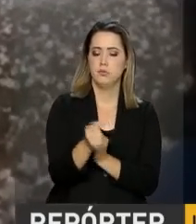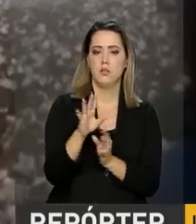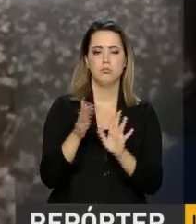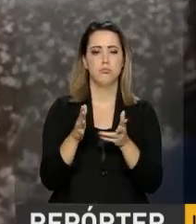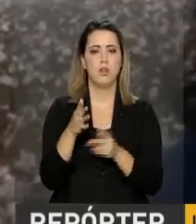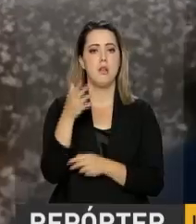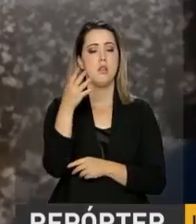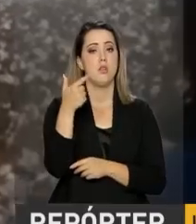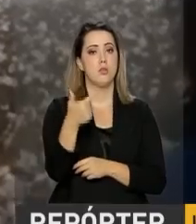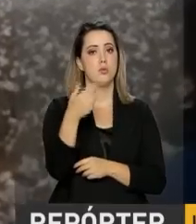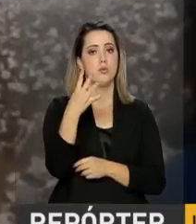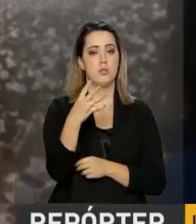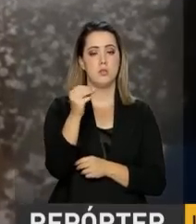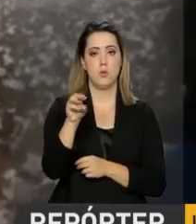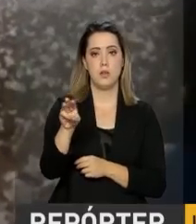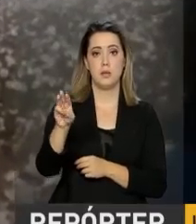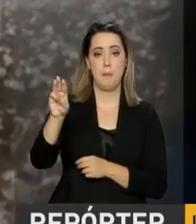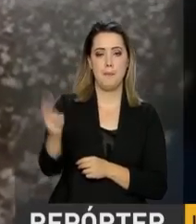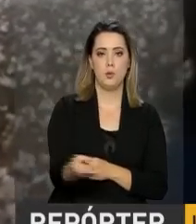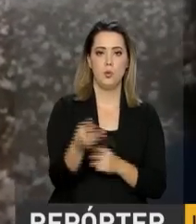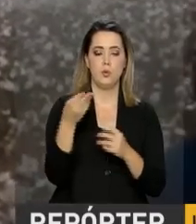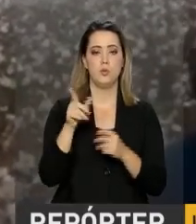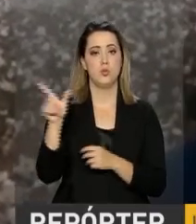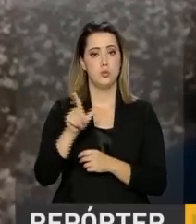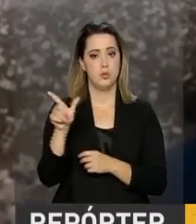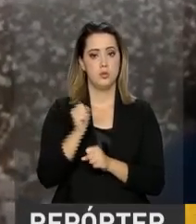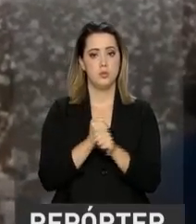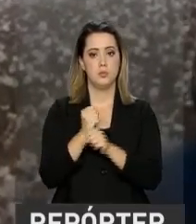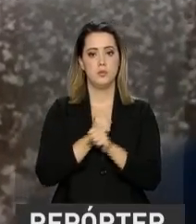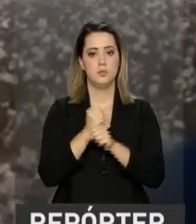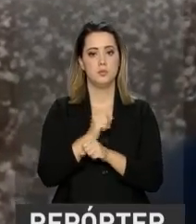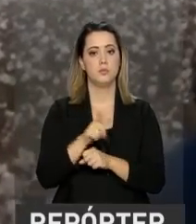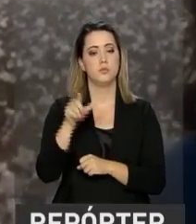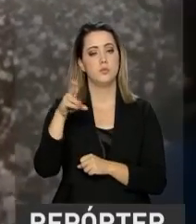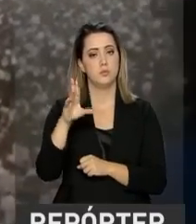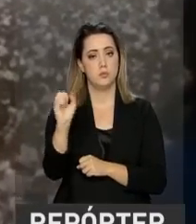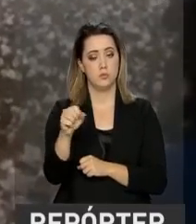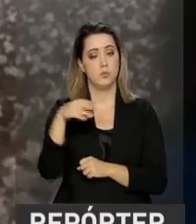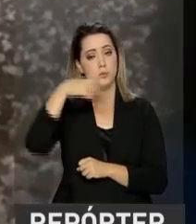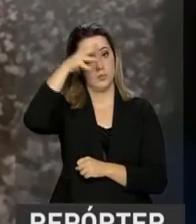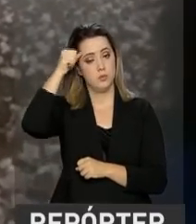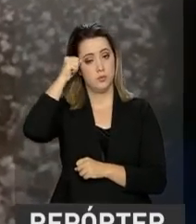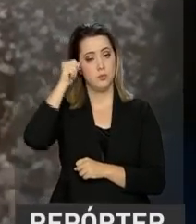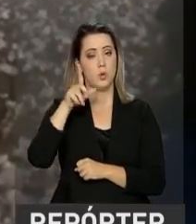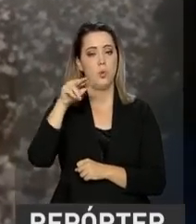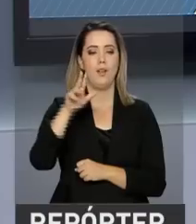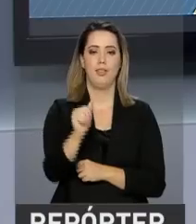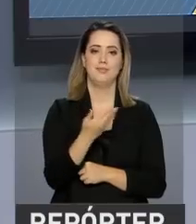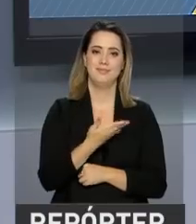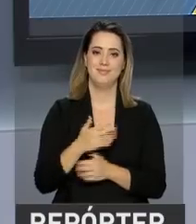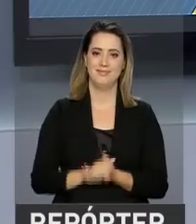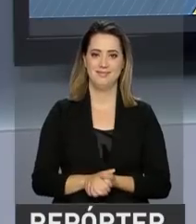240 milhões de litros de etanol por ano de Lucas do Rio Verde no Mato Grosso Luana